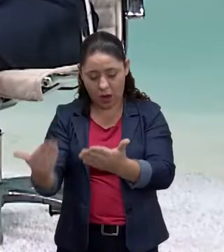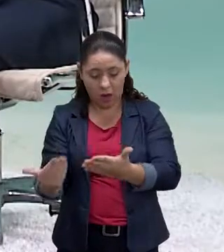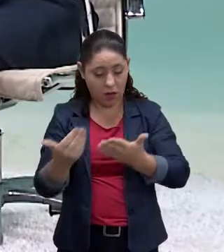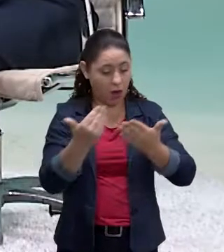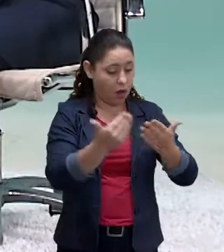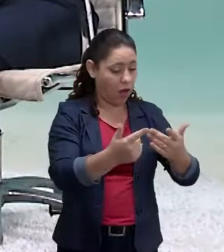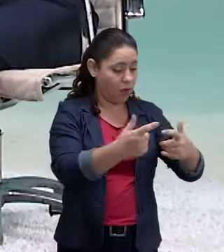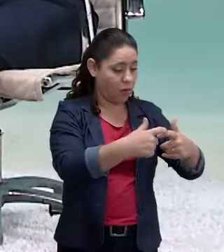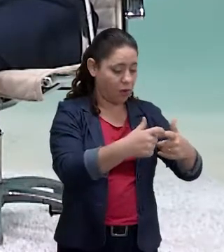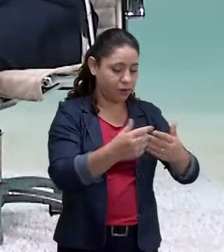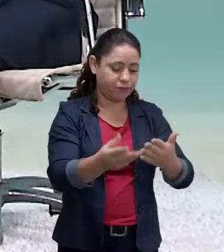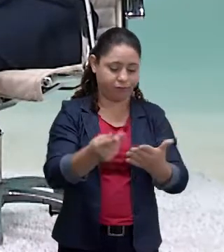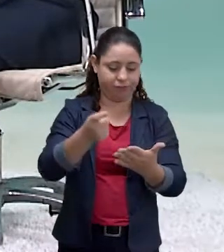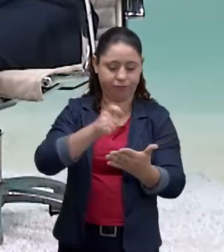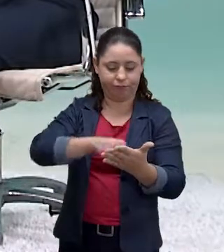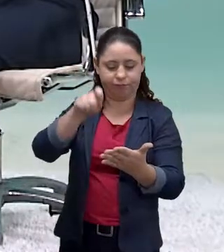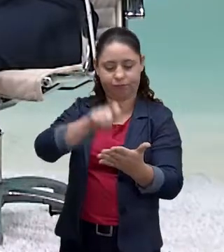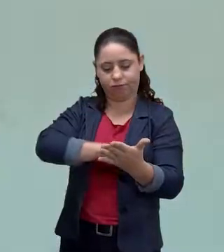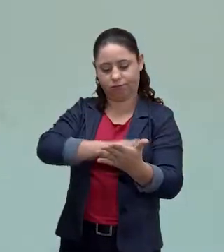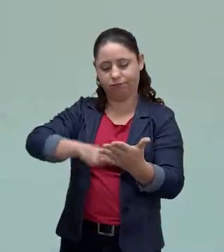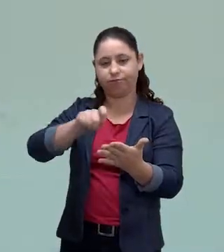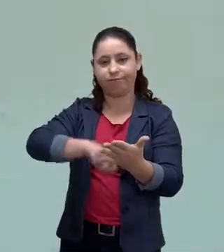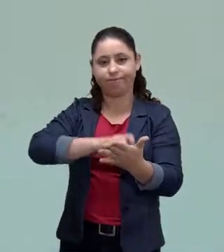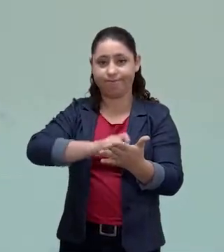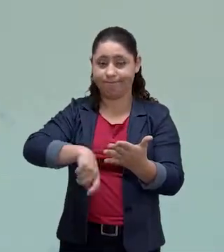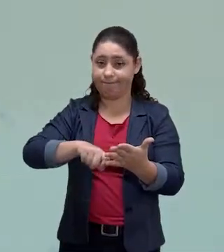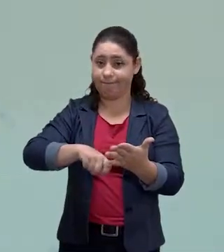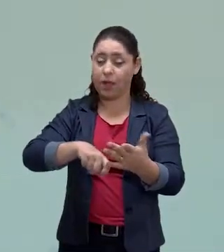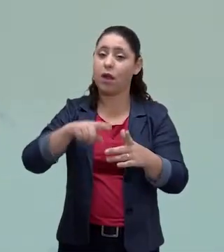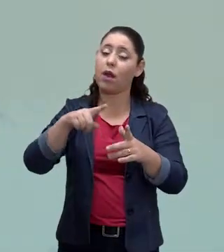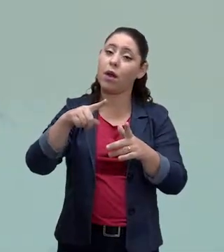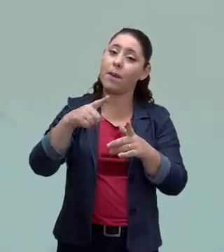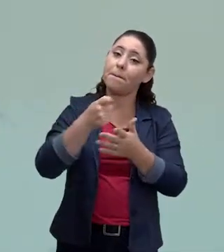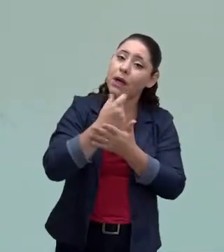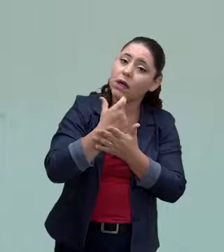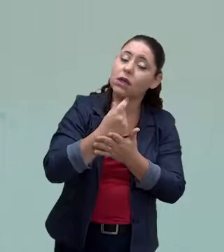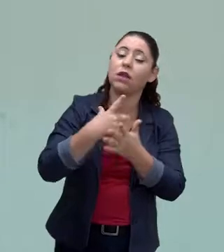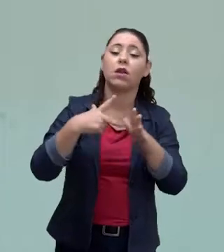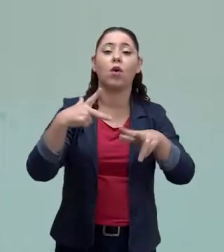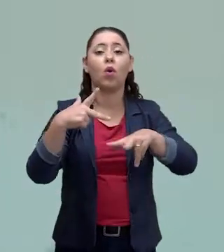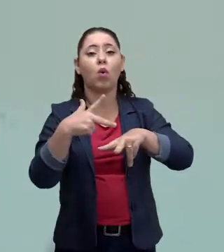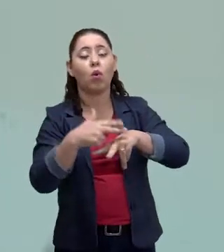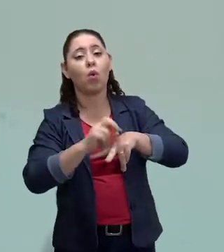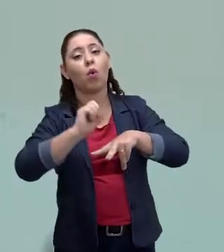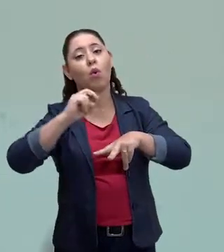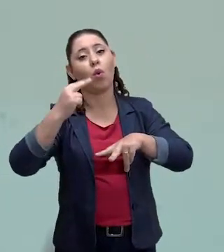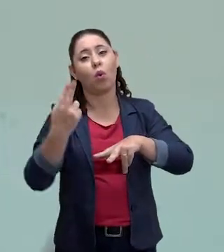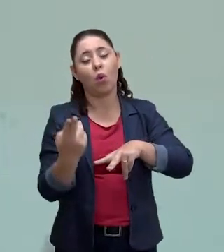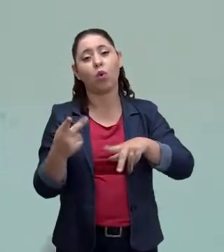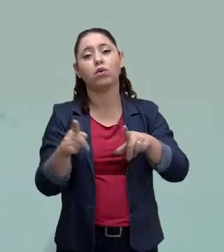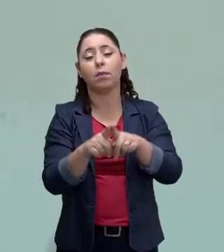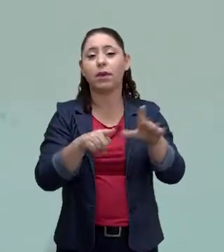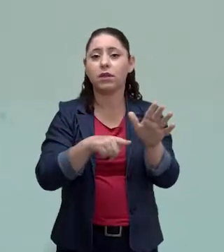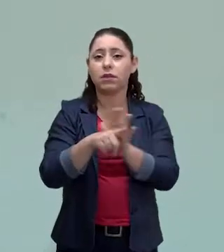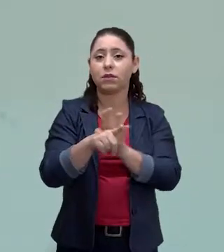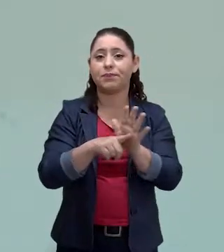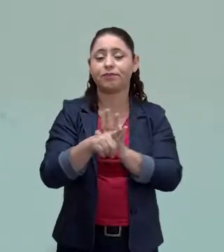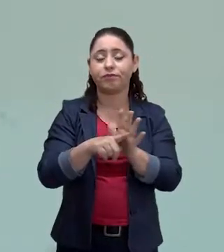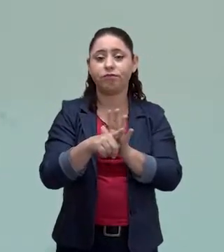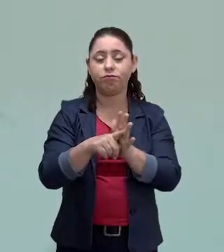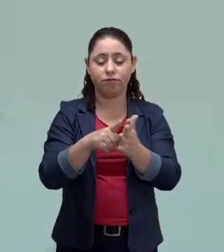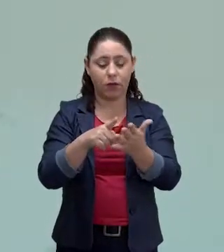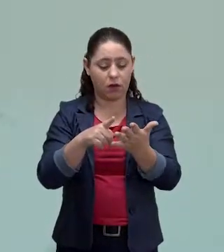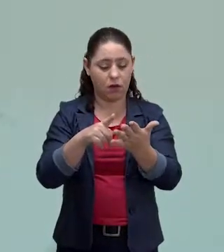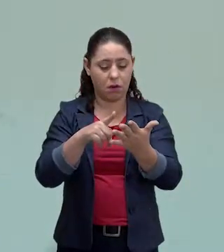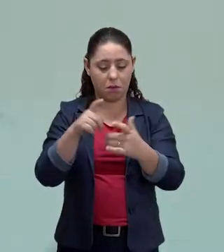ele leve ao médico, para que o médico preencha. Dependendo do tipo de medicamento, do tipo de procedimento ou do tipo de exame,